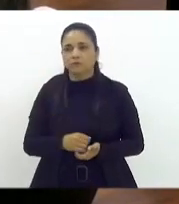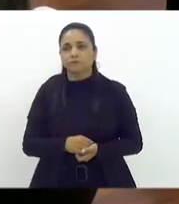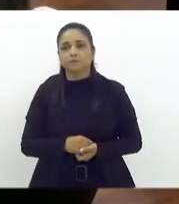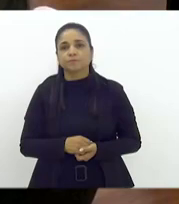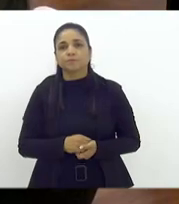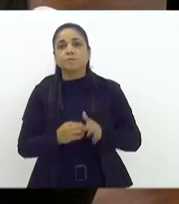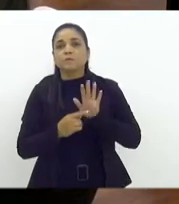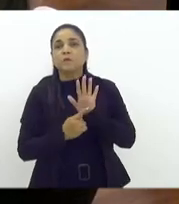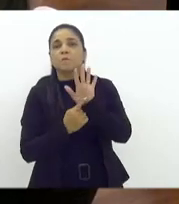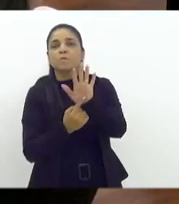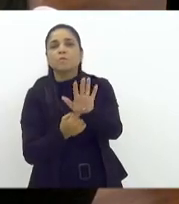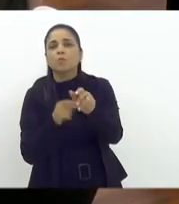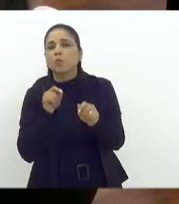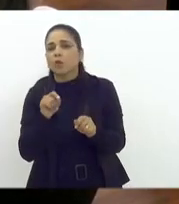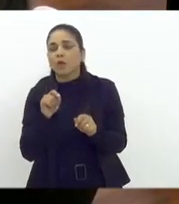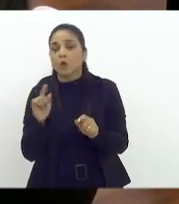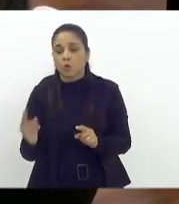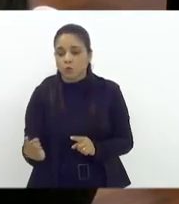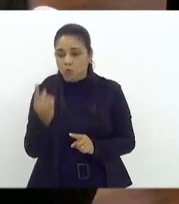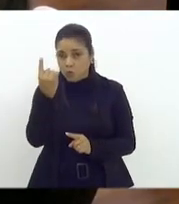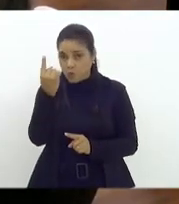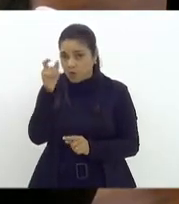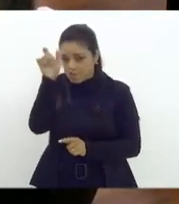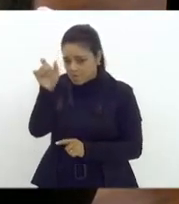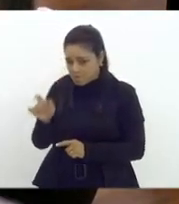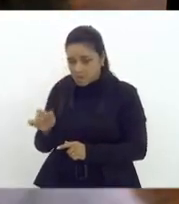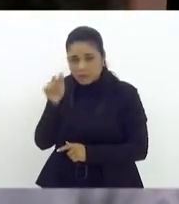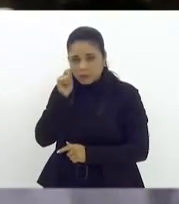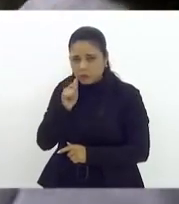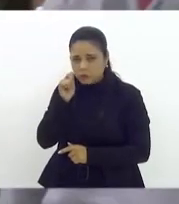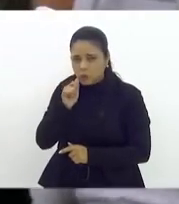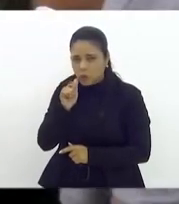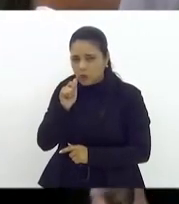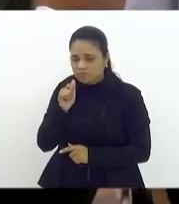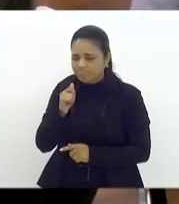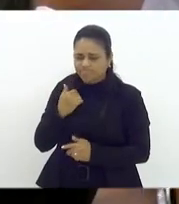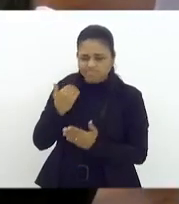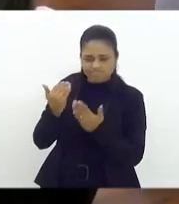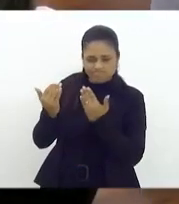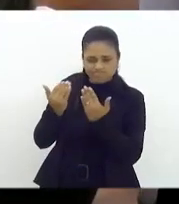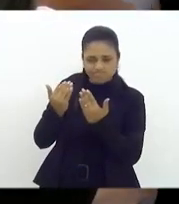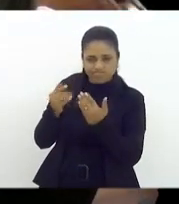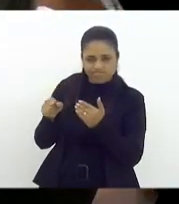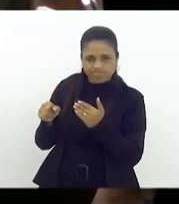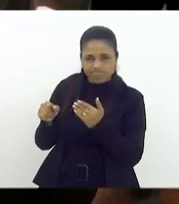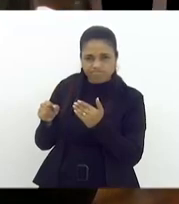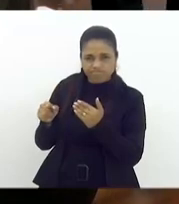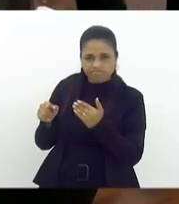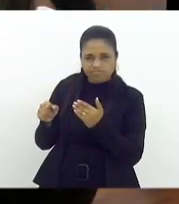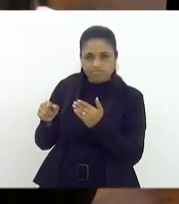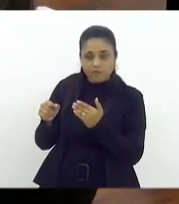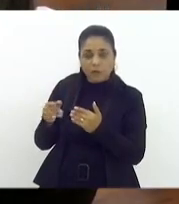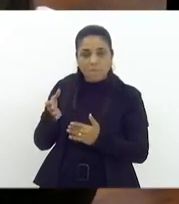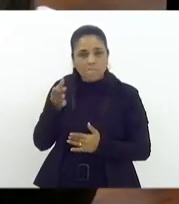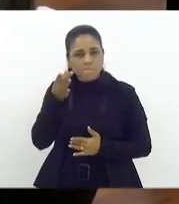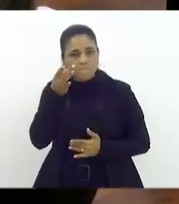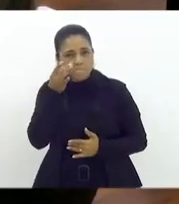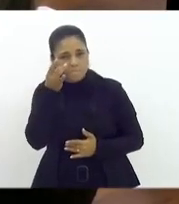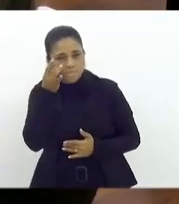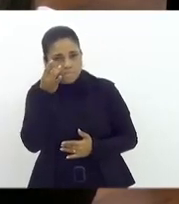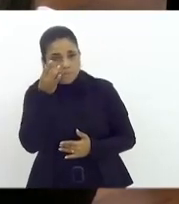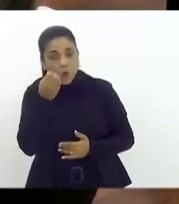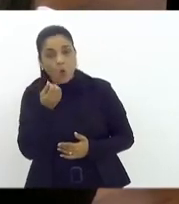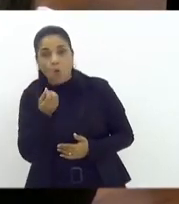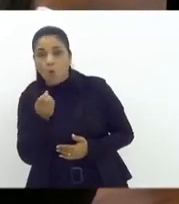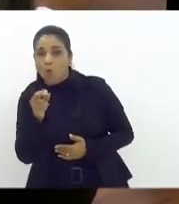apresentar um suspeito uma pessoa suspeita isoladamente seja presencialmente ou